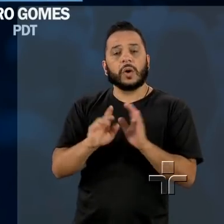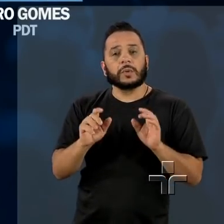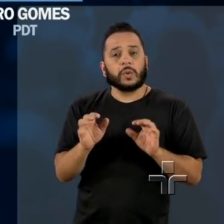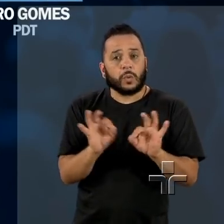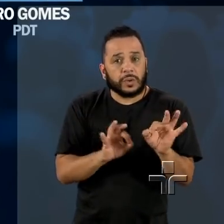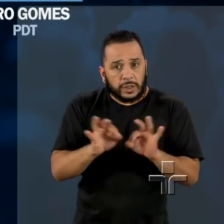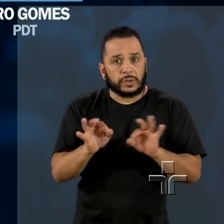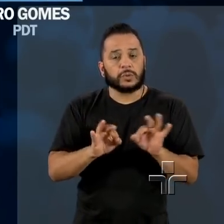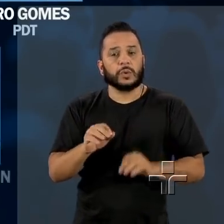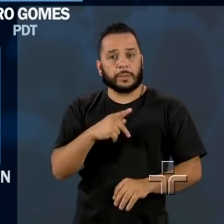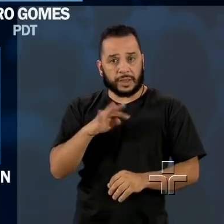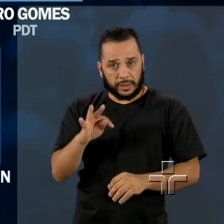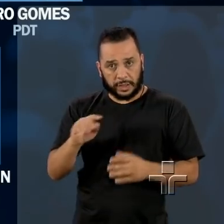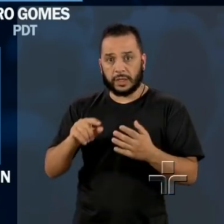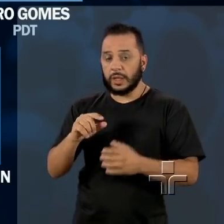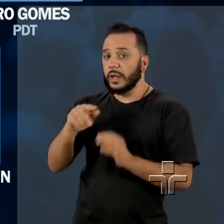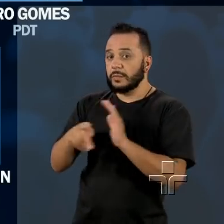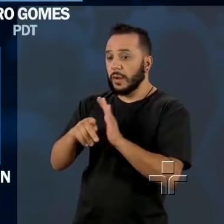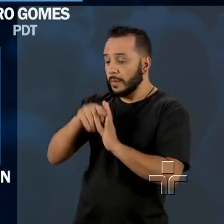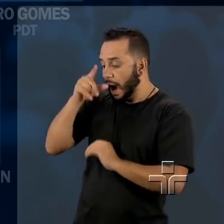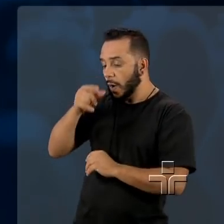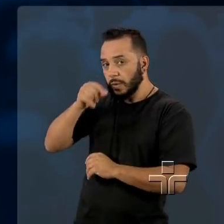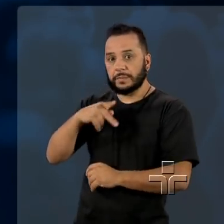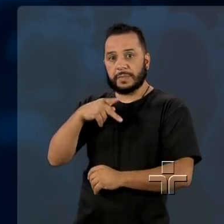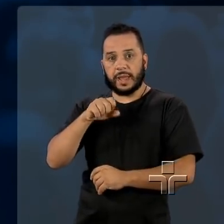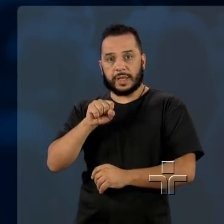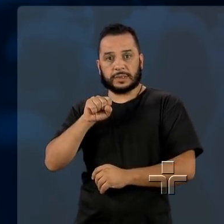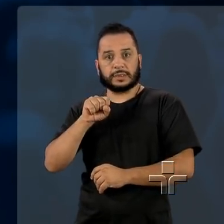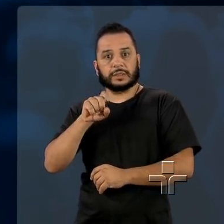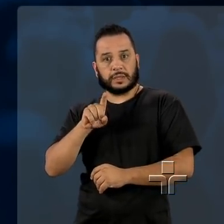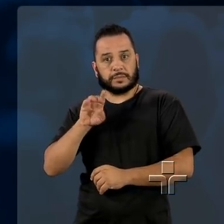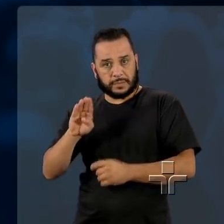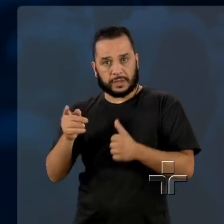brasileiros traduzidos em russo.